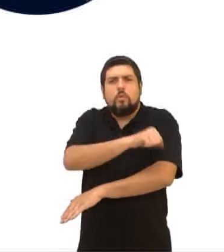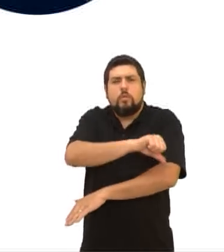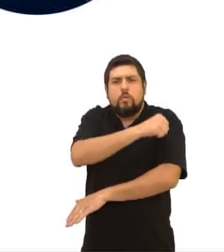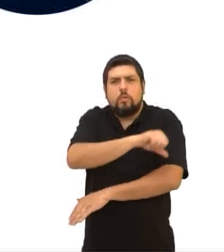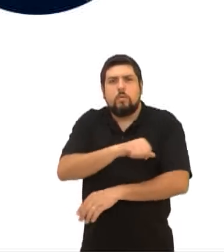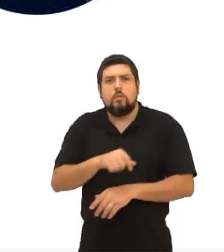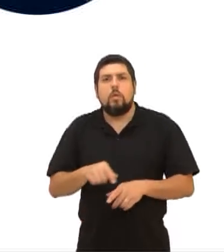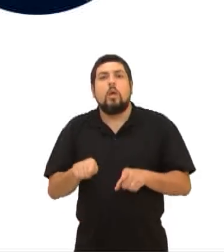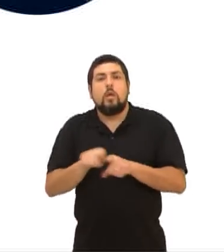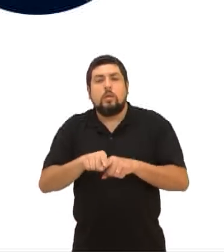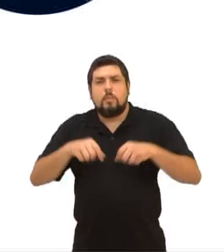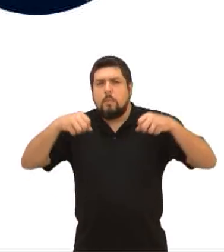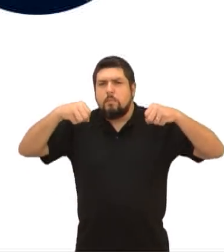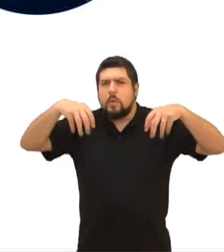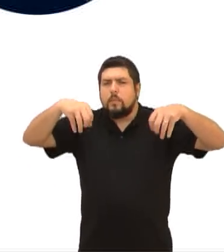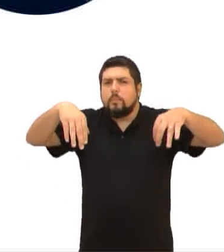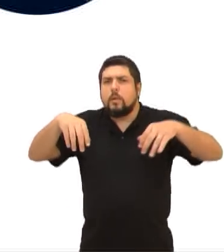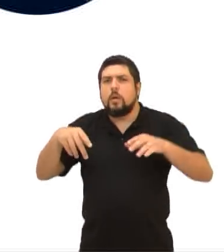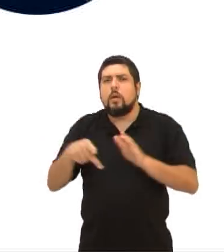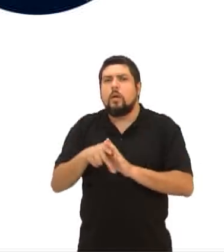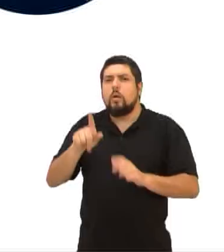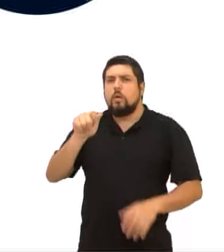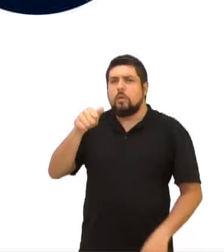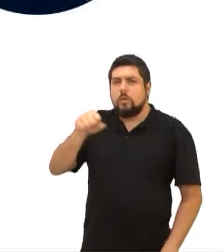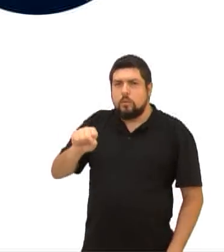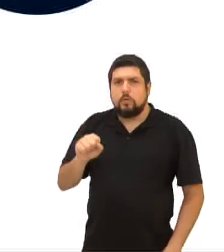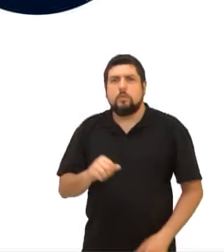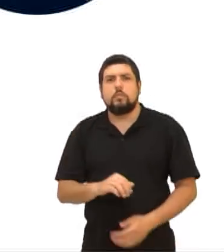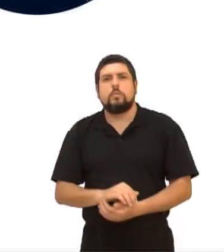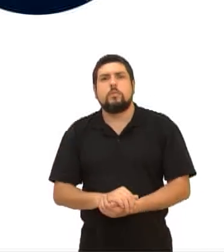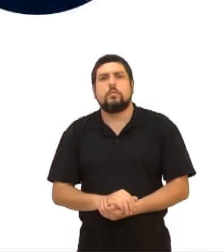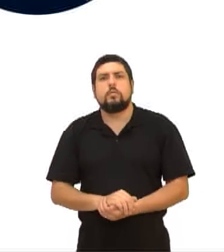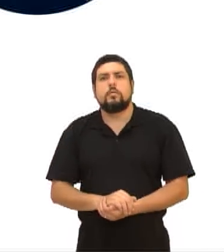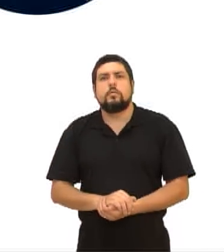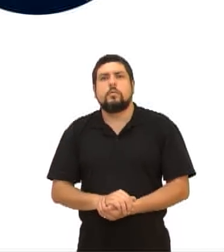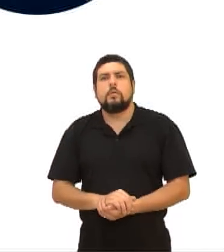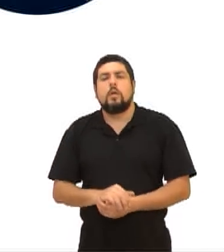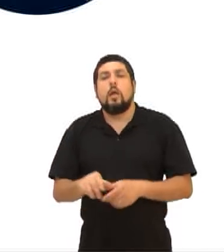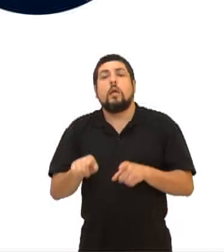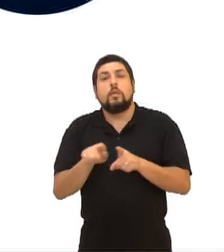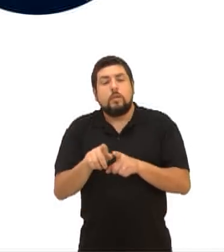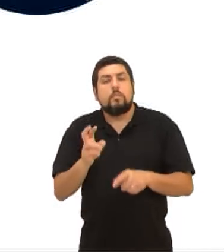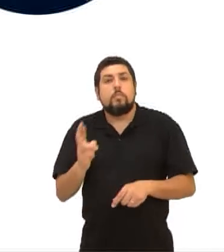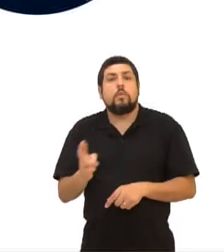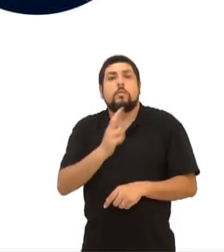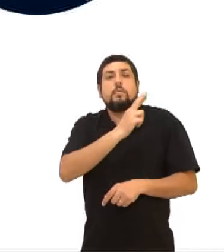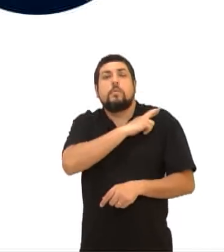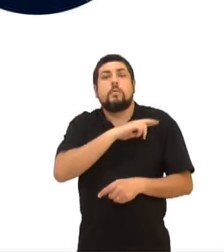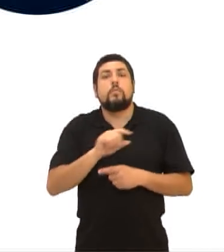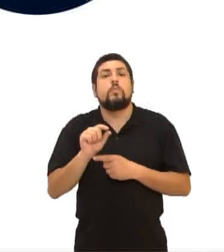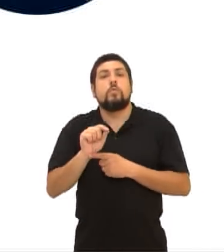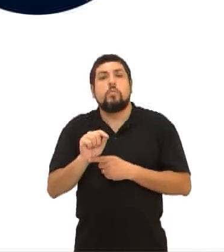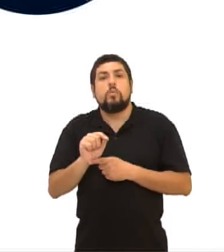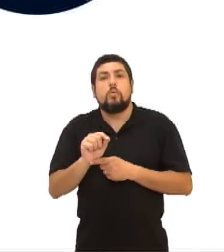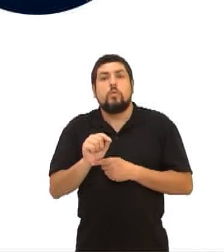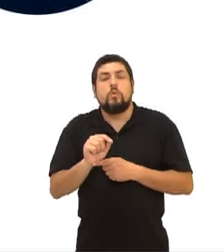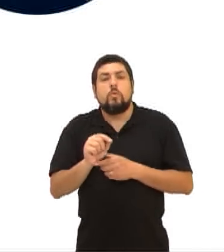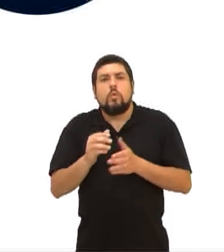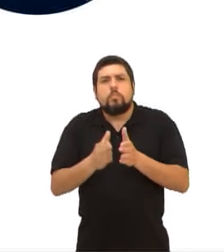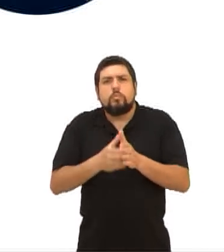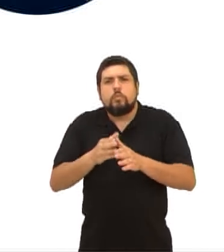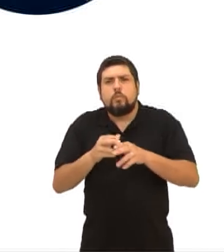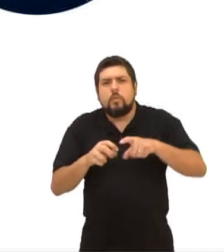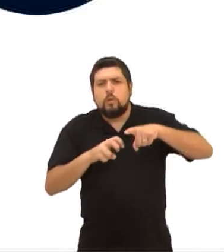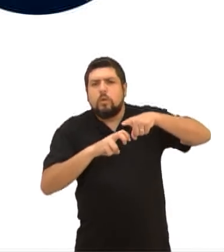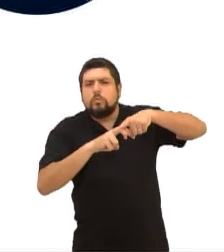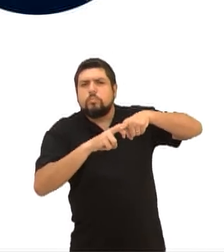Rio de Janeiro, que já era, né, desde então a capital do Império no Brasil. Foi responsável por construir linhas de telégrafos no